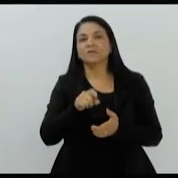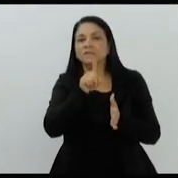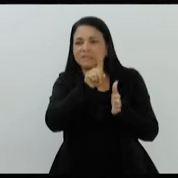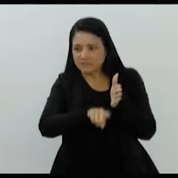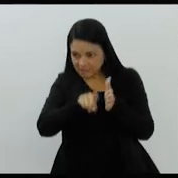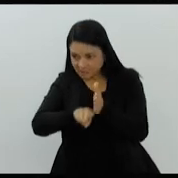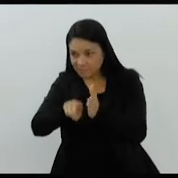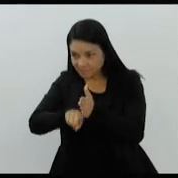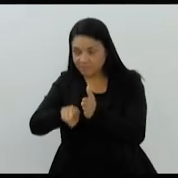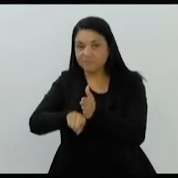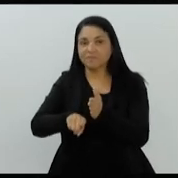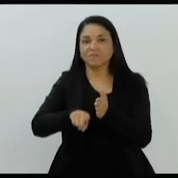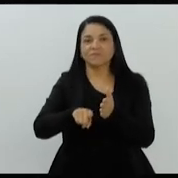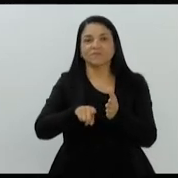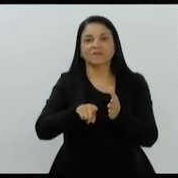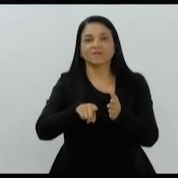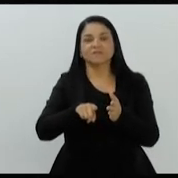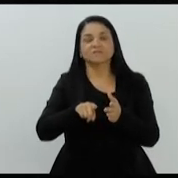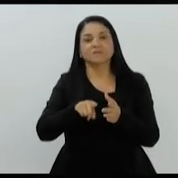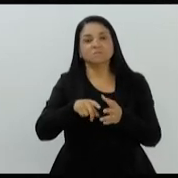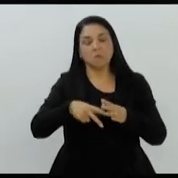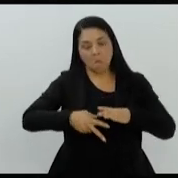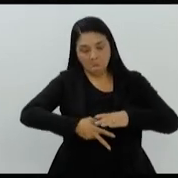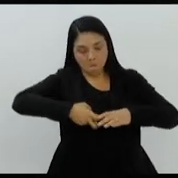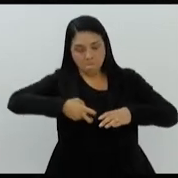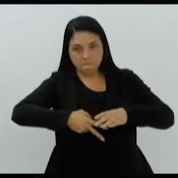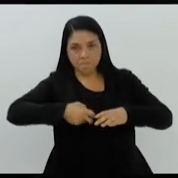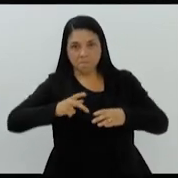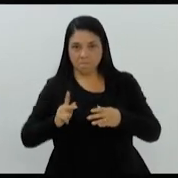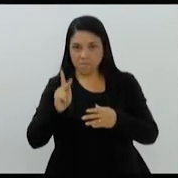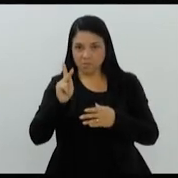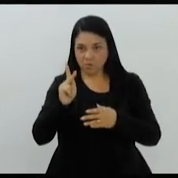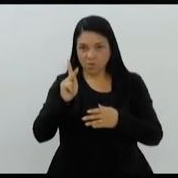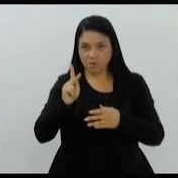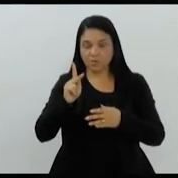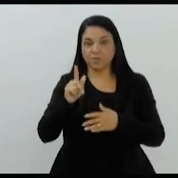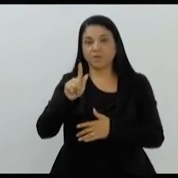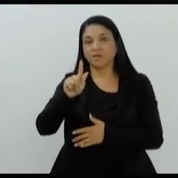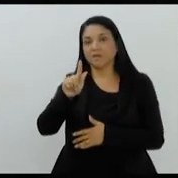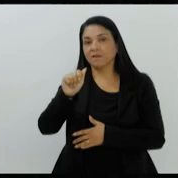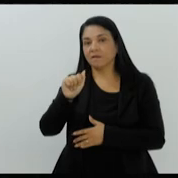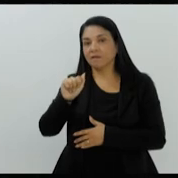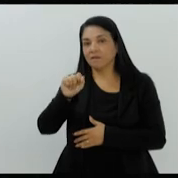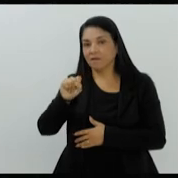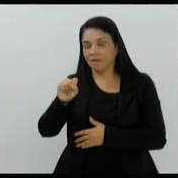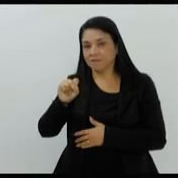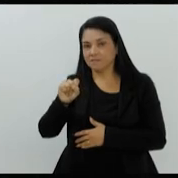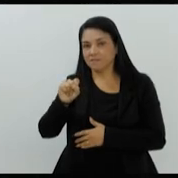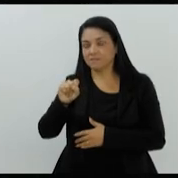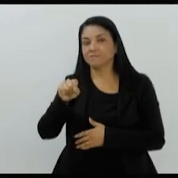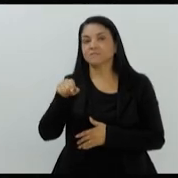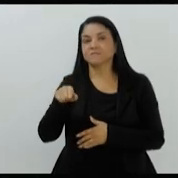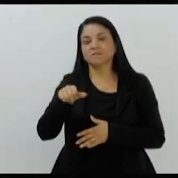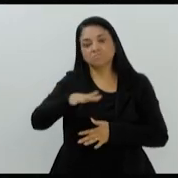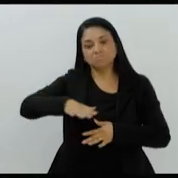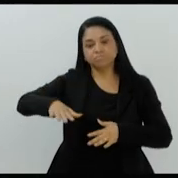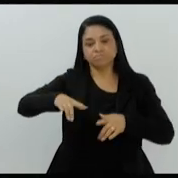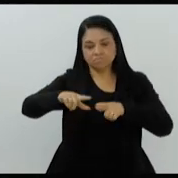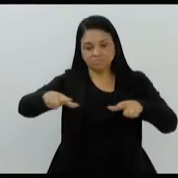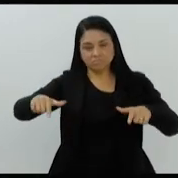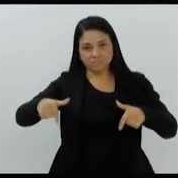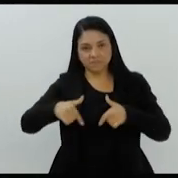tributária da exploração de petróleo e gás na bacia de Campos e